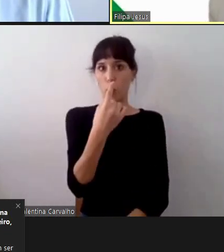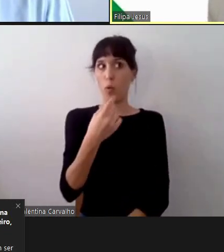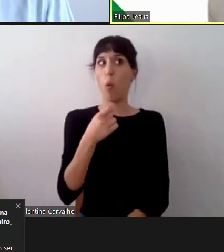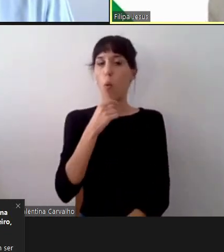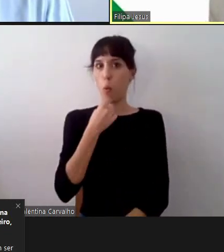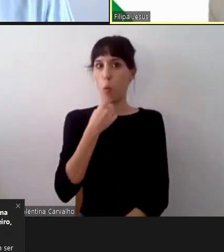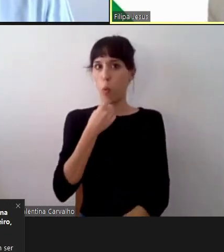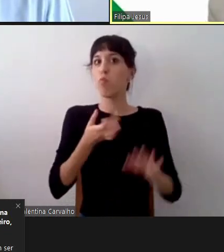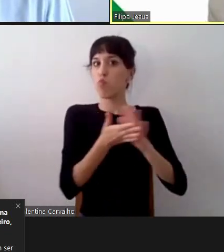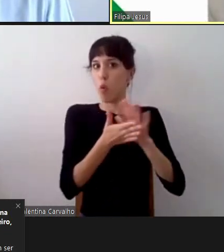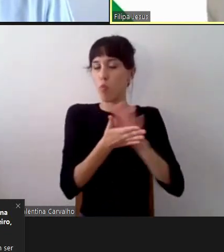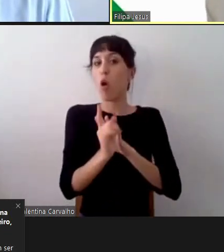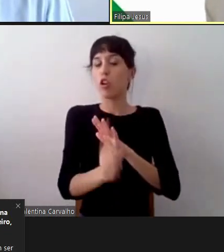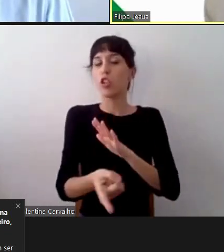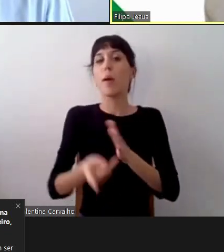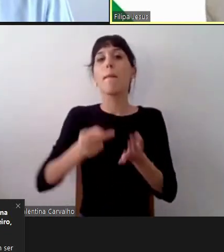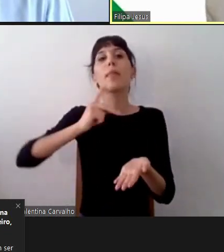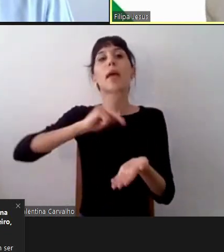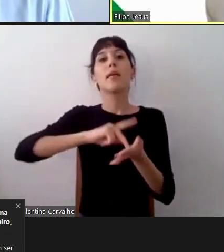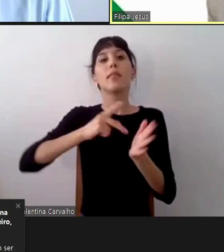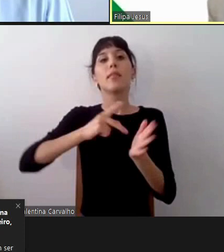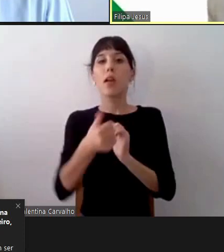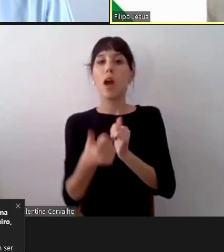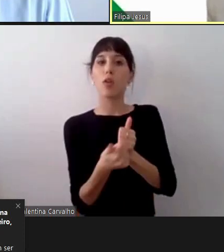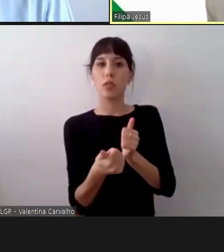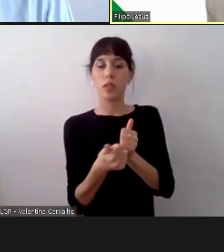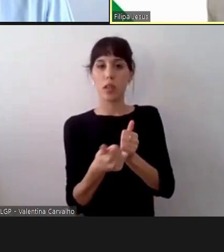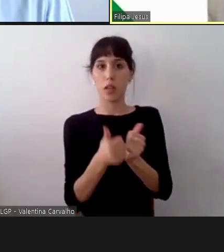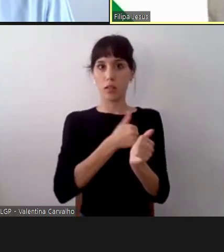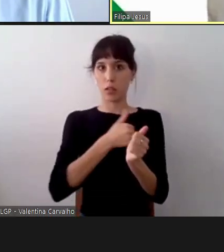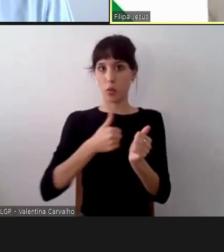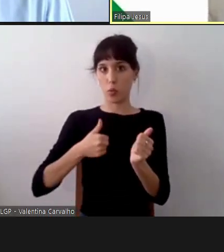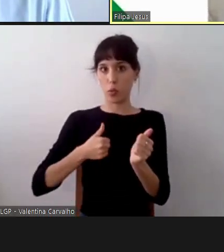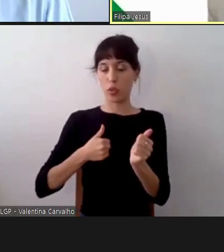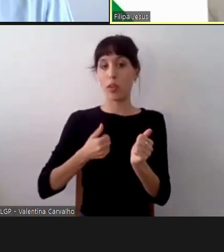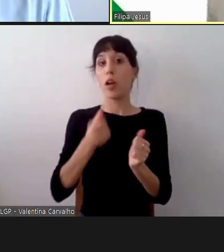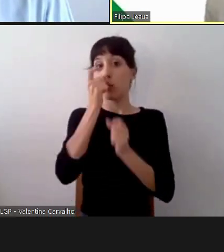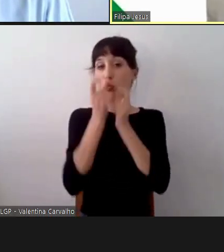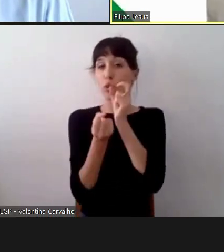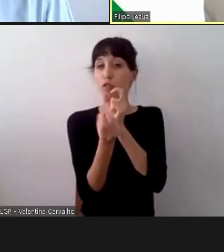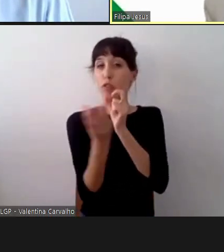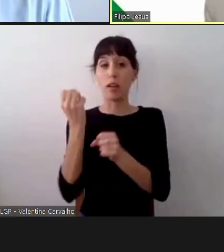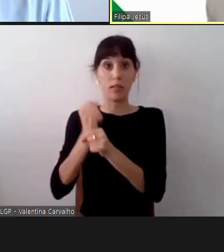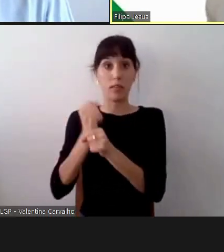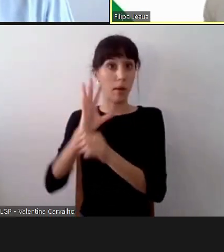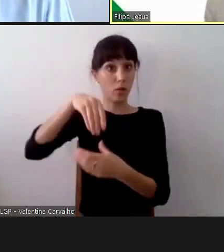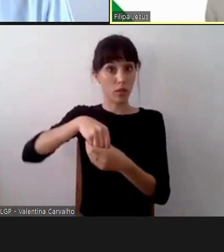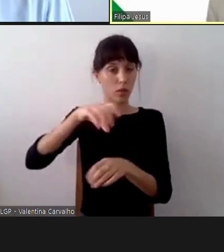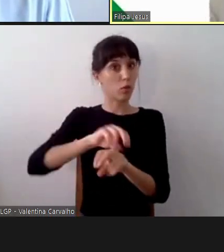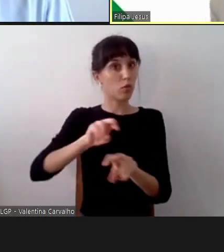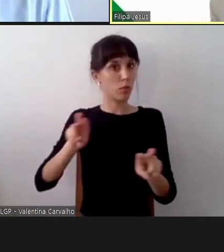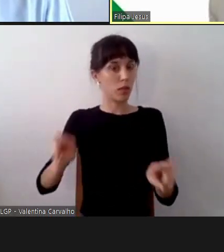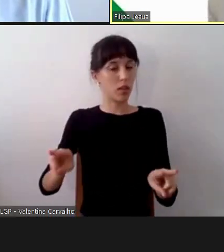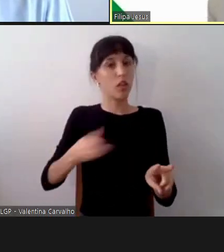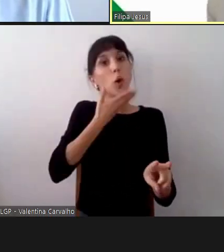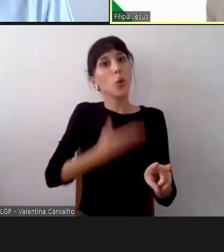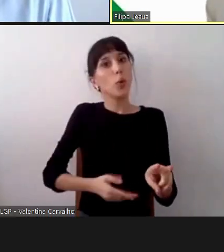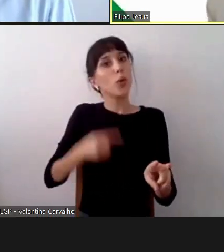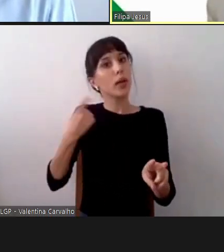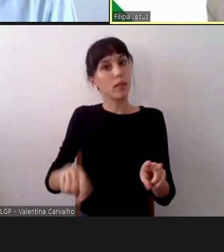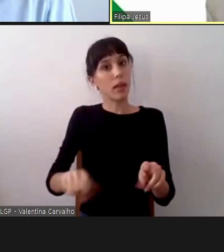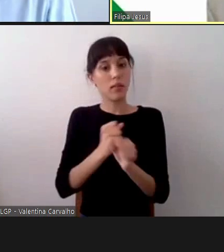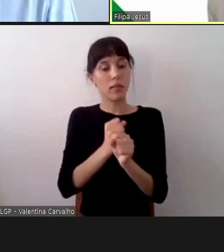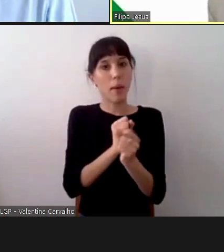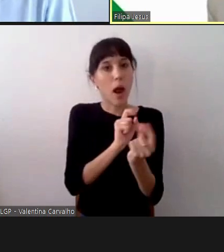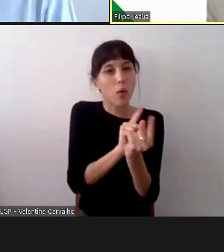que é a de técnico auxiliar de saúde. Há muitas pessoas que trabalham nos hospitais, que têm muita experiência de trabalho com os doentes, mas que